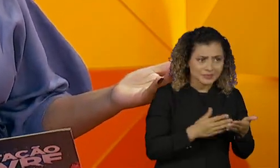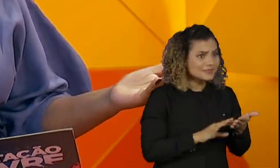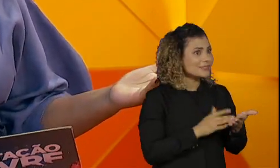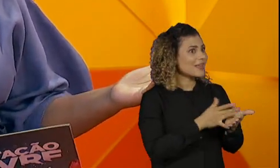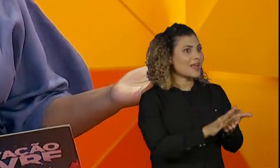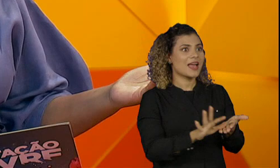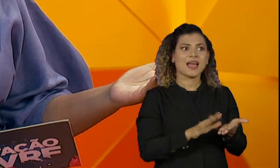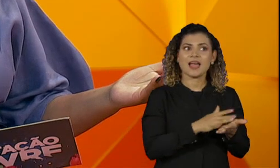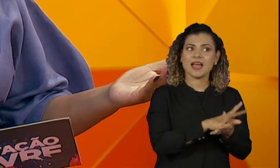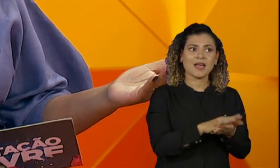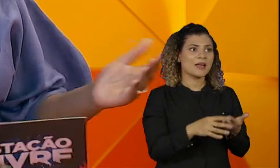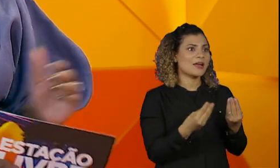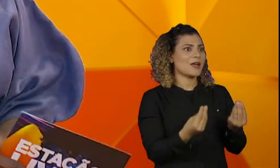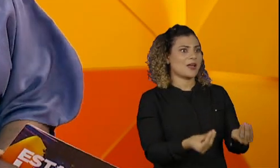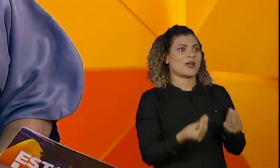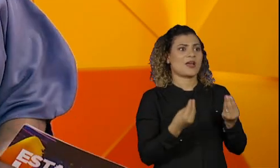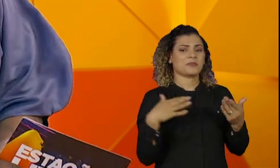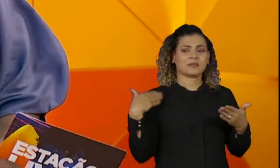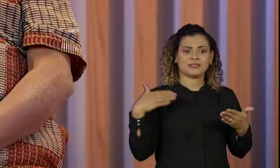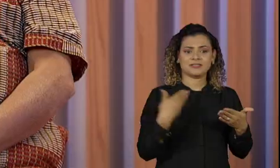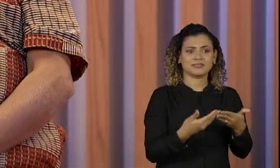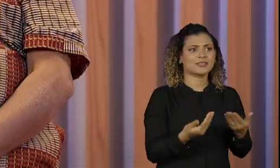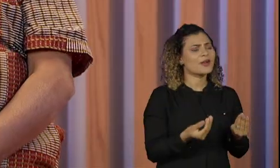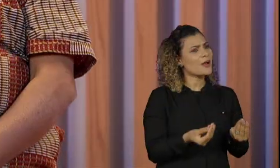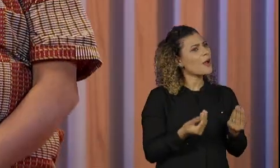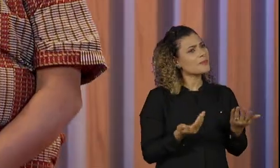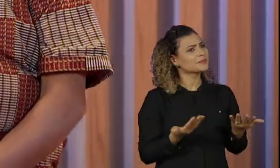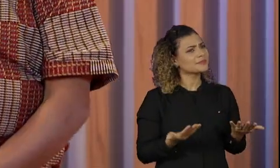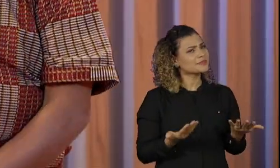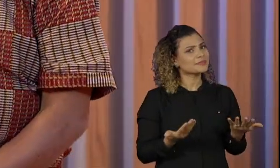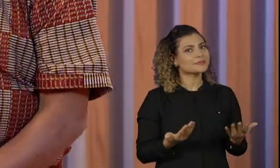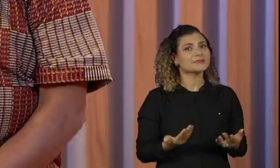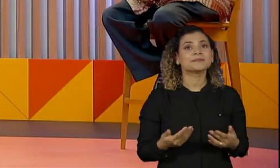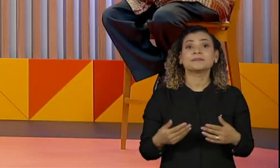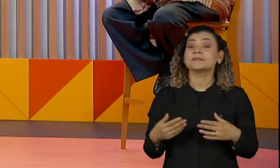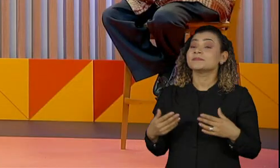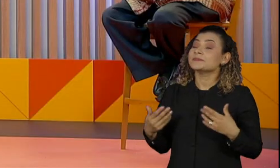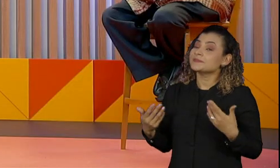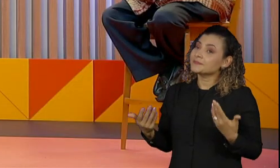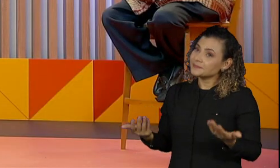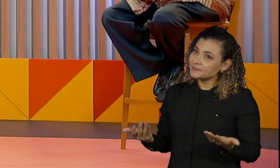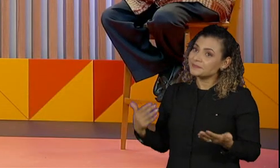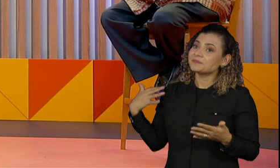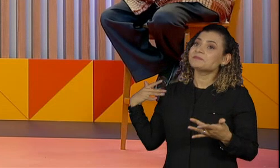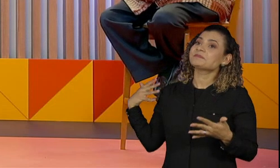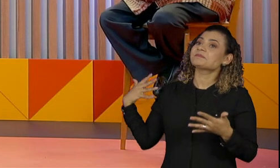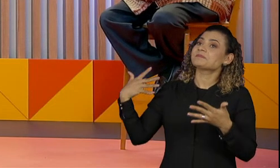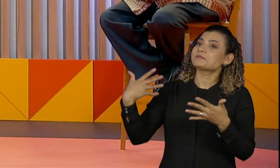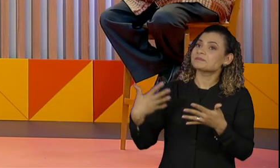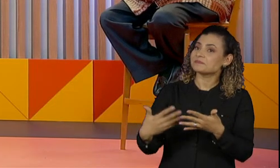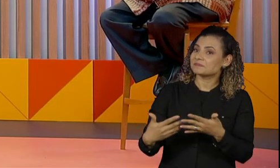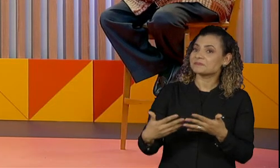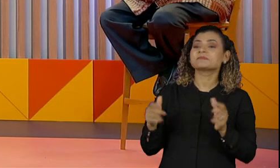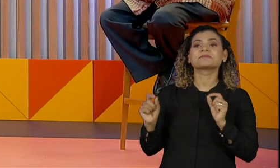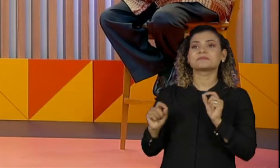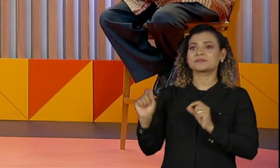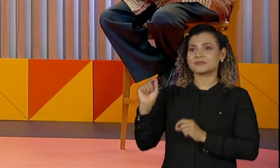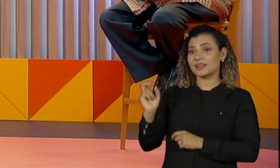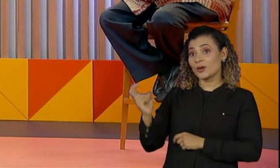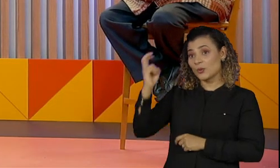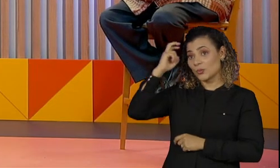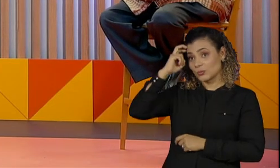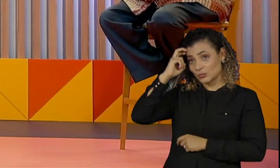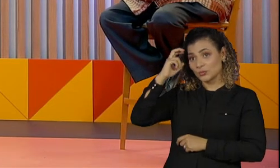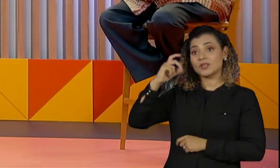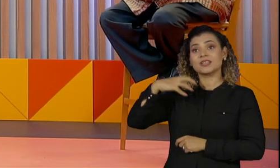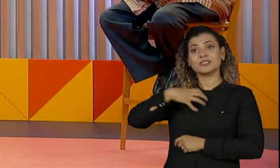no meio disso tudo, Oswaldo? Olha, de uns tempos para cá, a nossa cultura tem